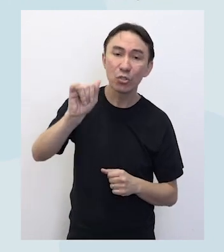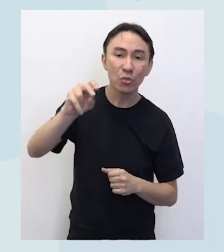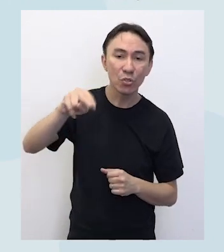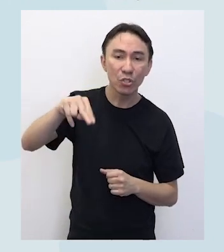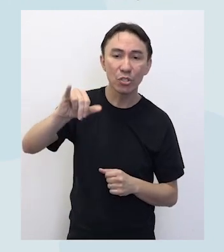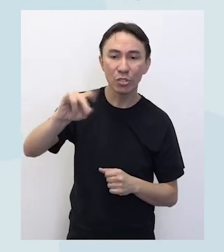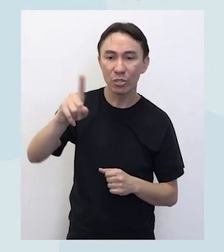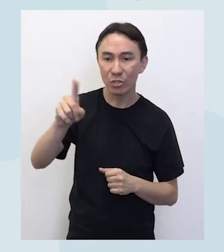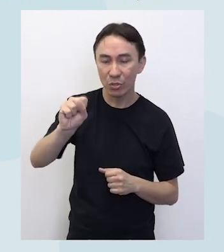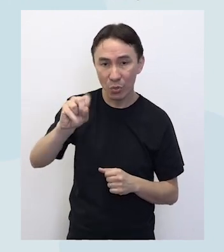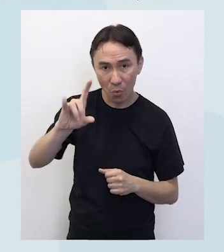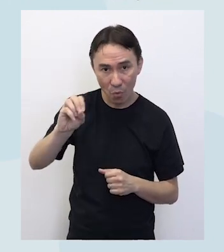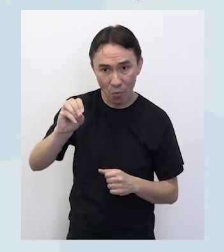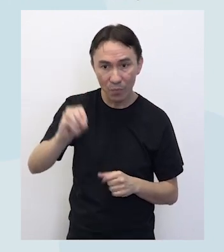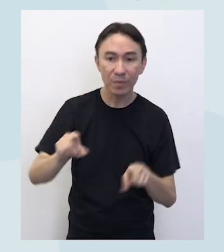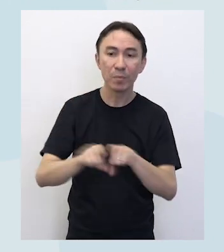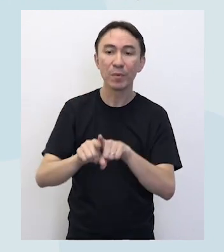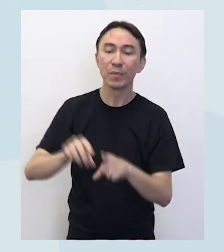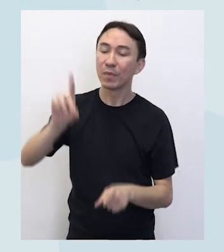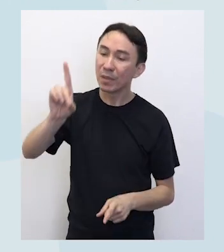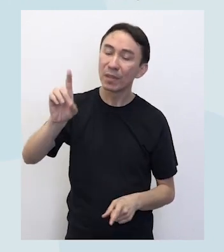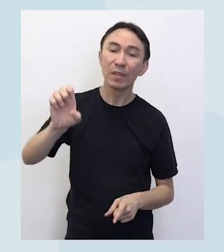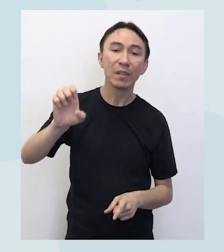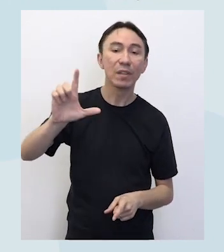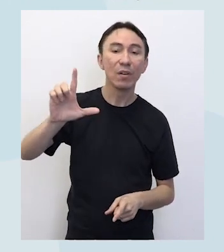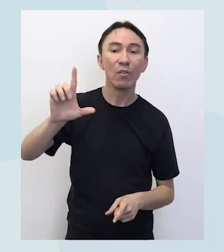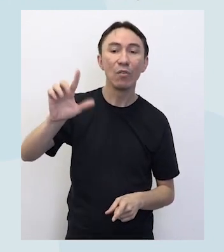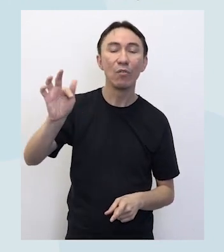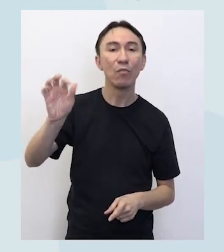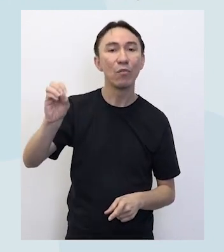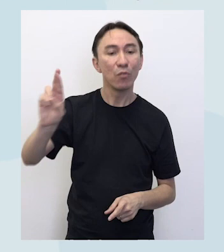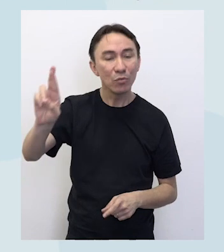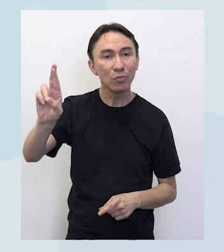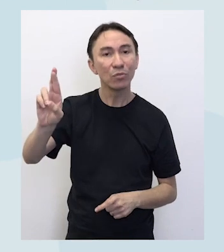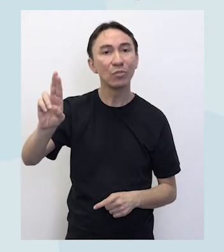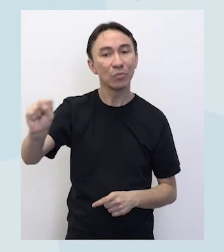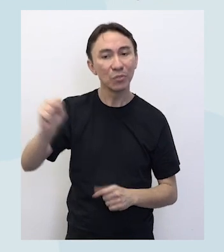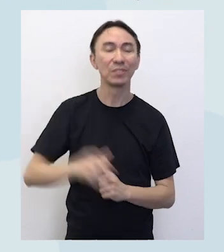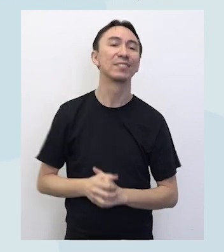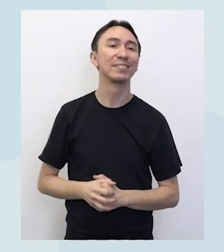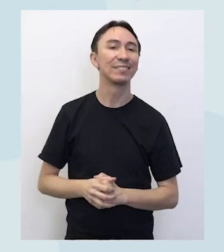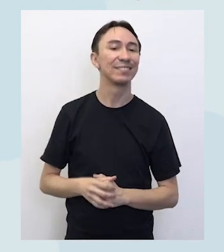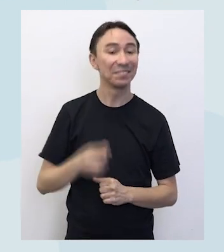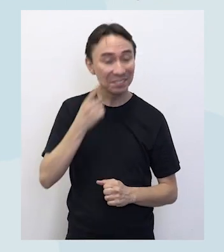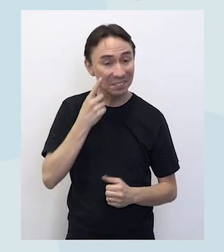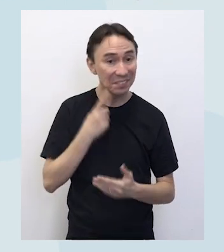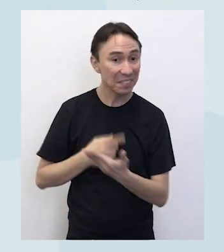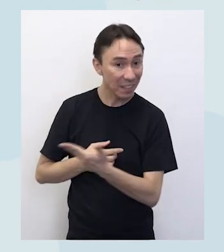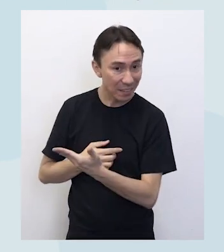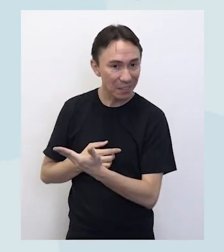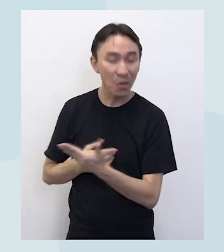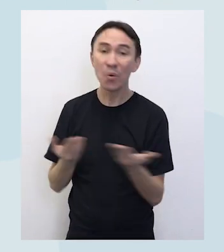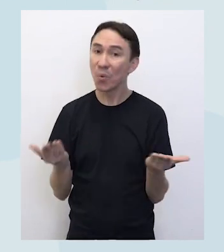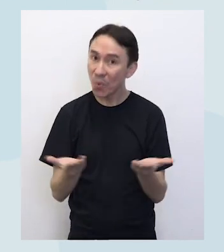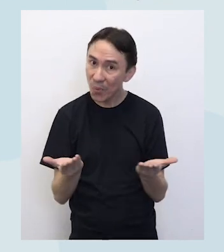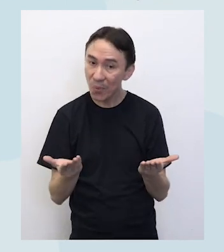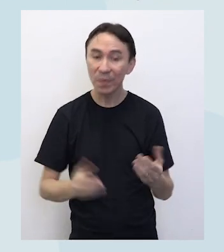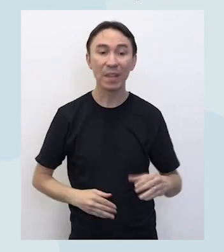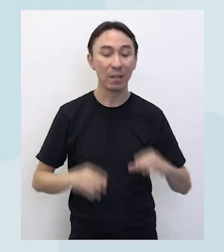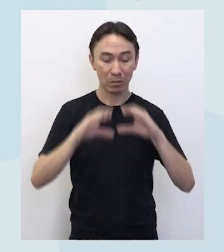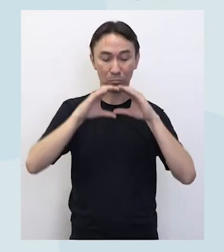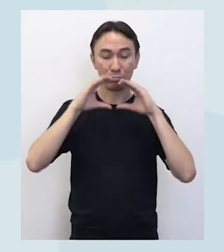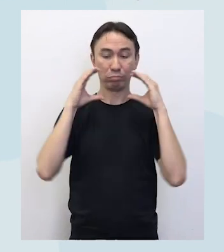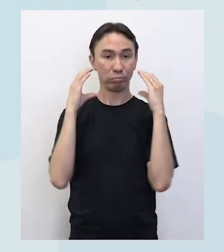arquibancada desenhada com uma meia-lua para obter uma maior qualidade em sua acústica. Então, observem, gente, o estádio de futebol hoje em dia ele também tem